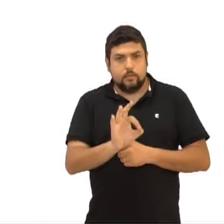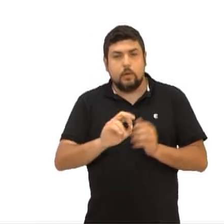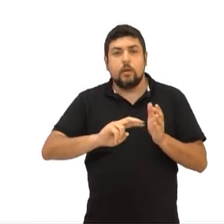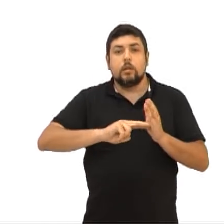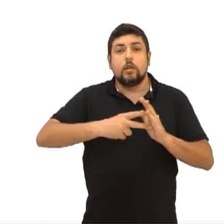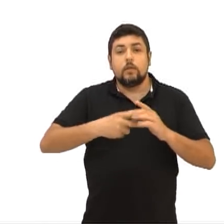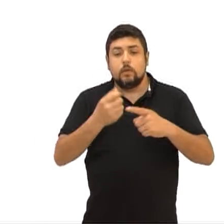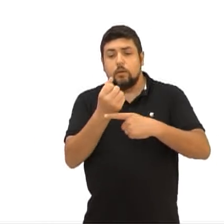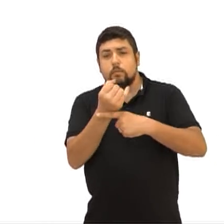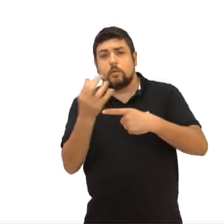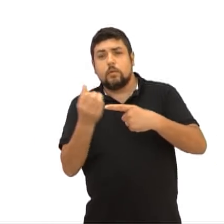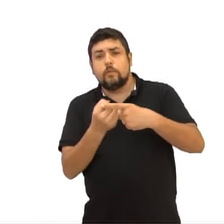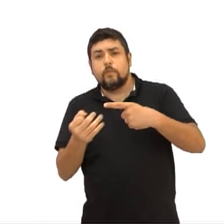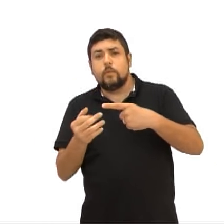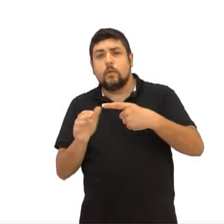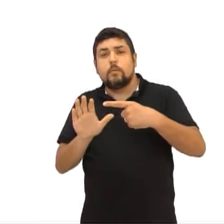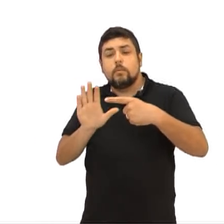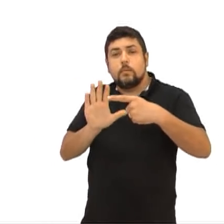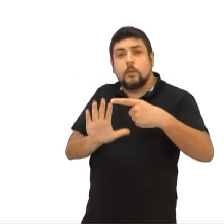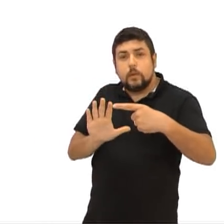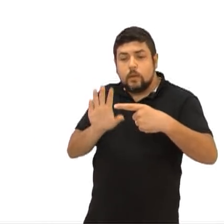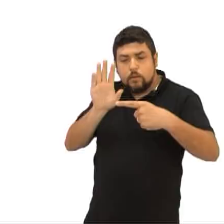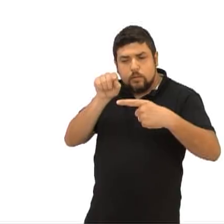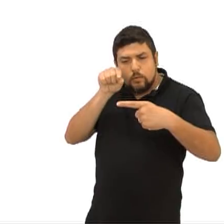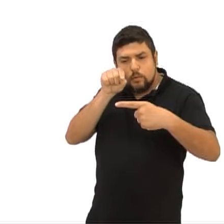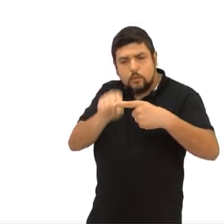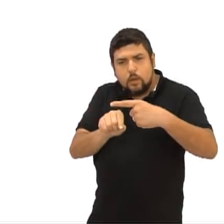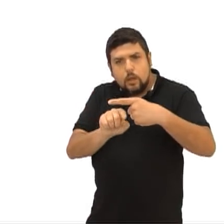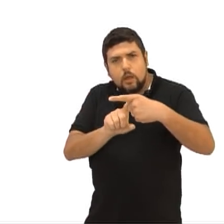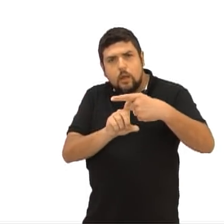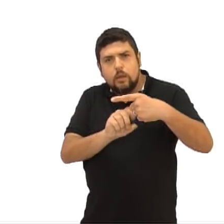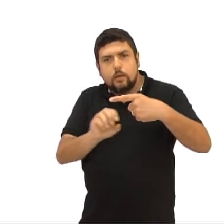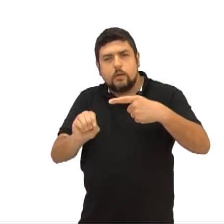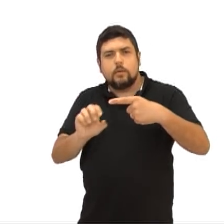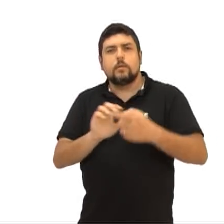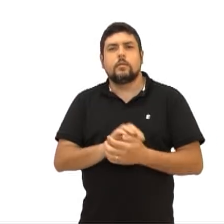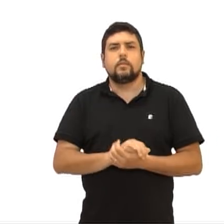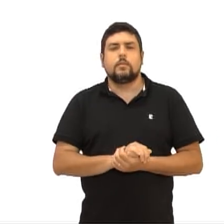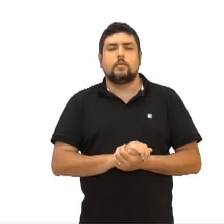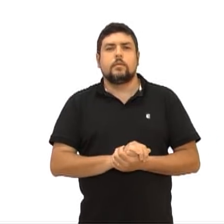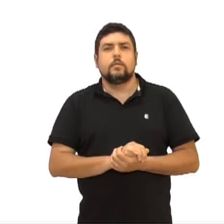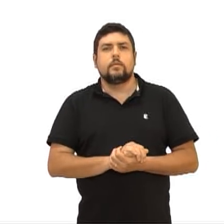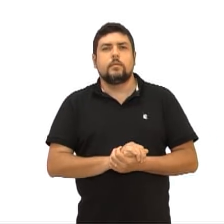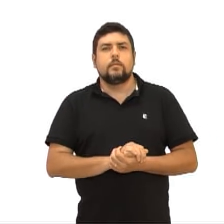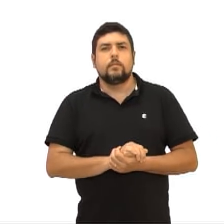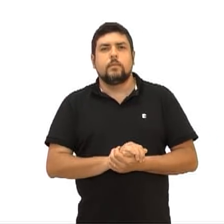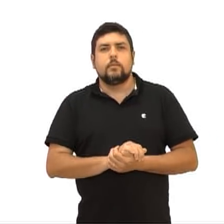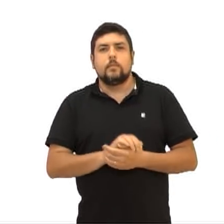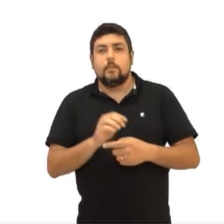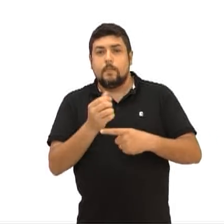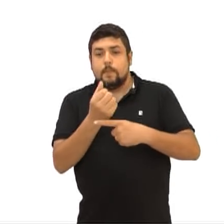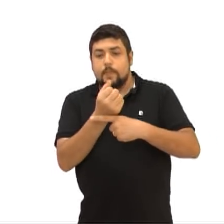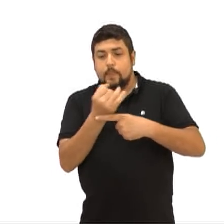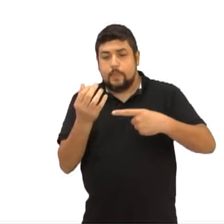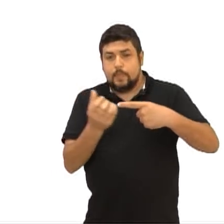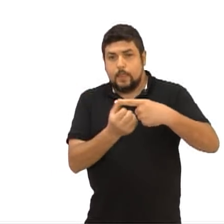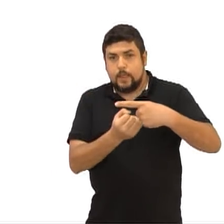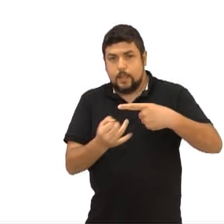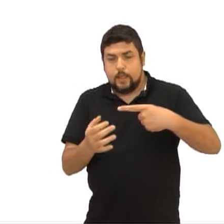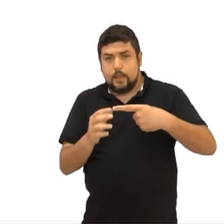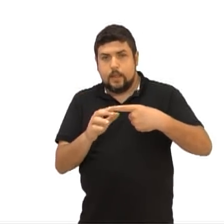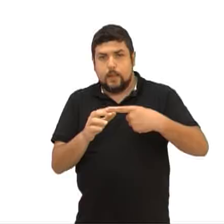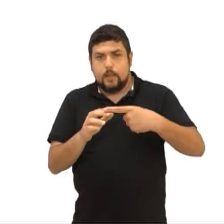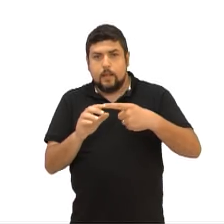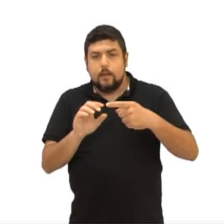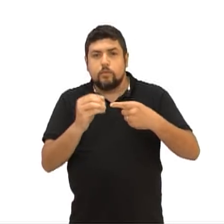sempre relacionando a 100%. A razão pode ser expressa da forma fracionária,